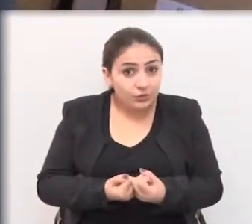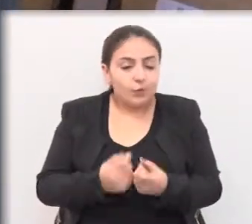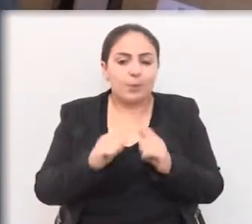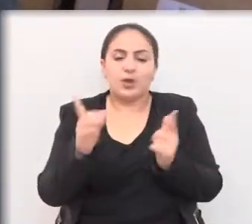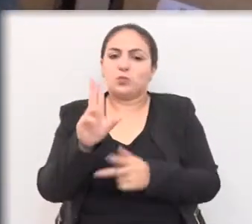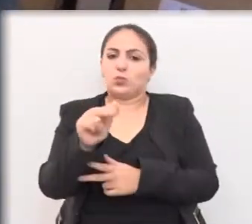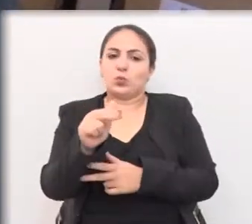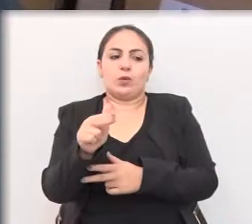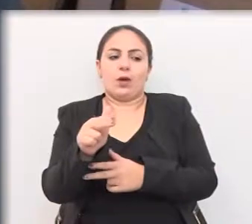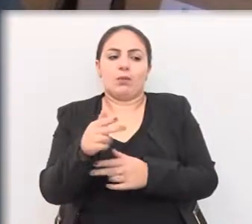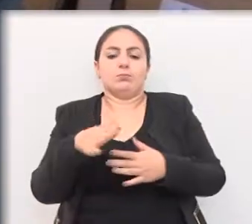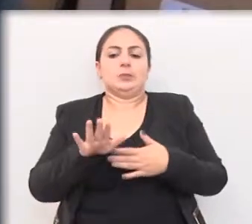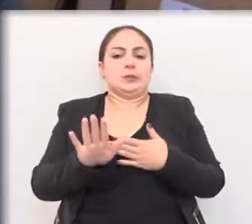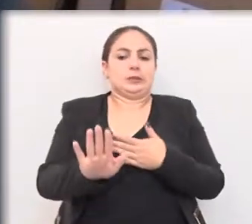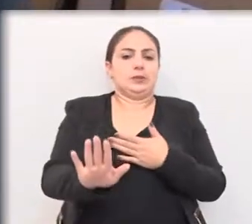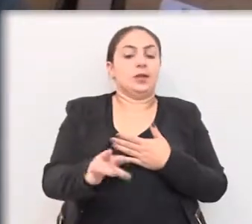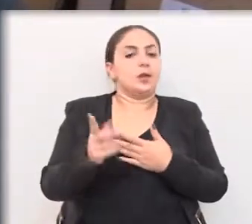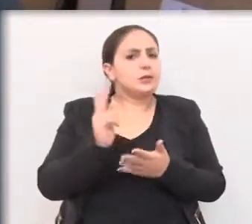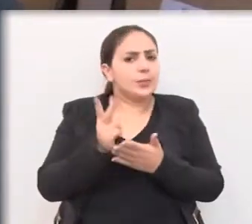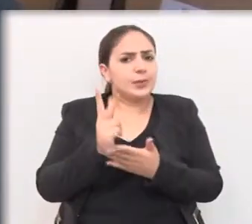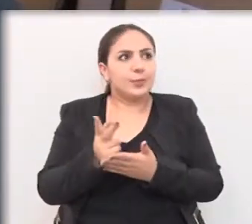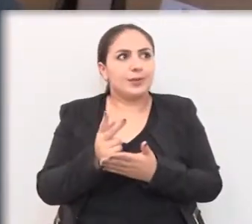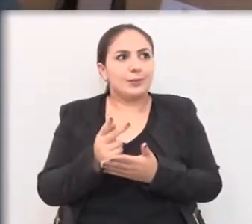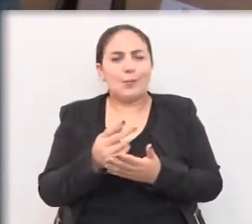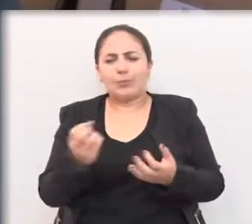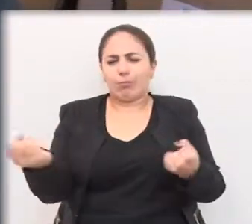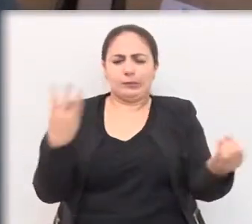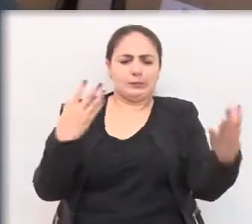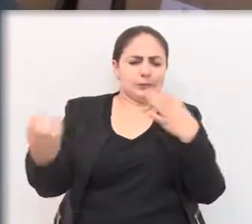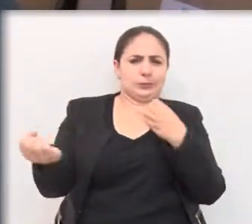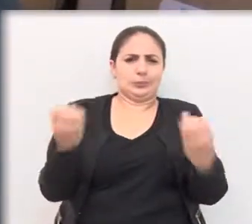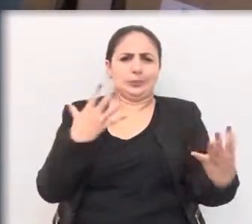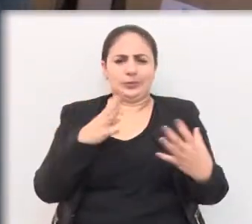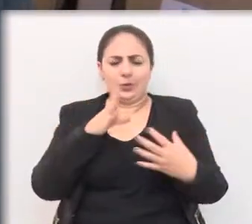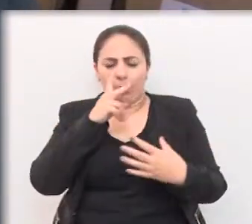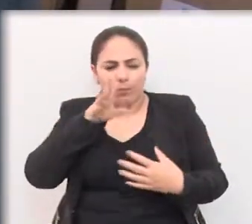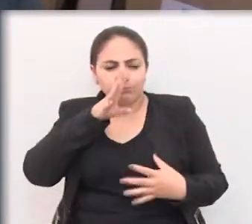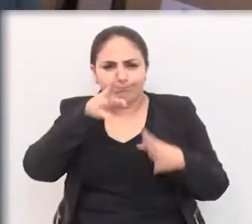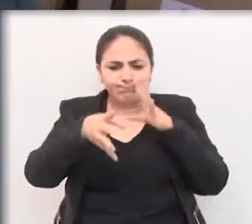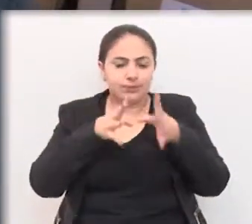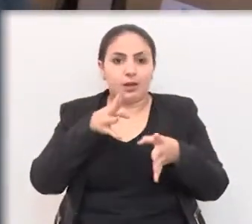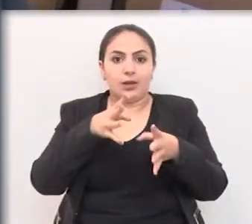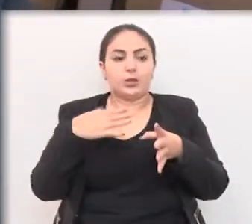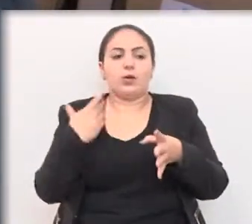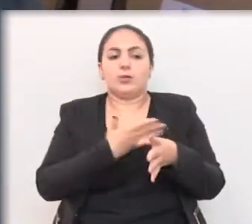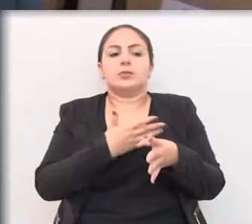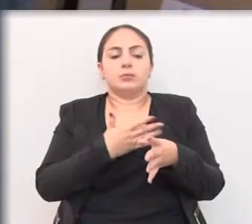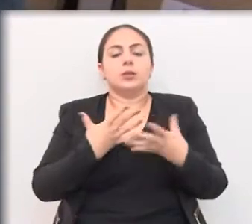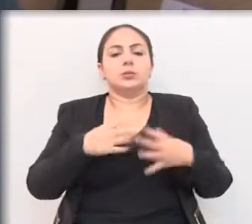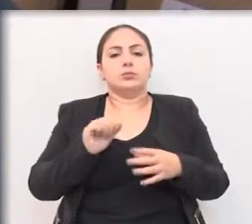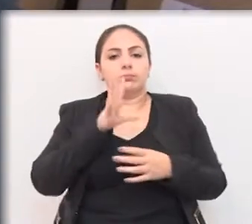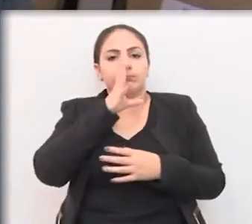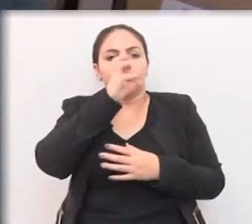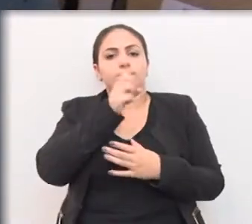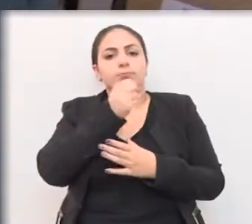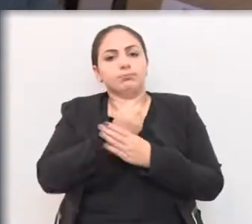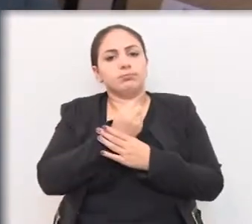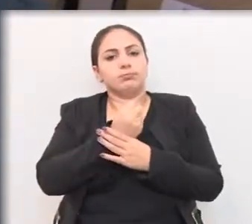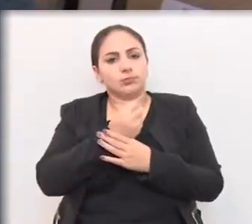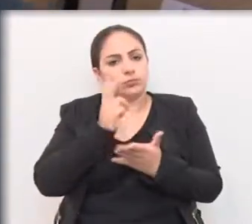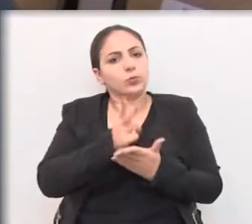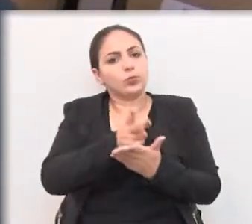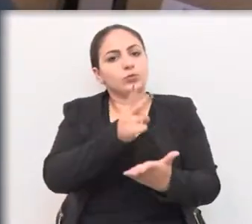cansativa, mas nós nunca recuamos. Nós recebemos bordoadas de tudo que é lado, recebemos portas fechadas que nós abrimos,